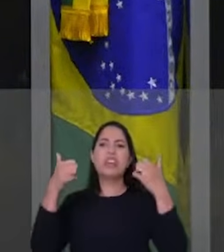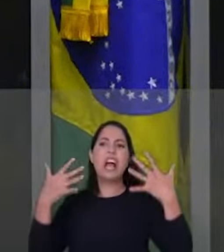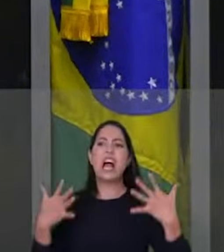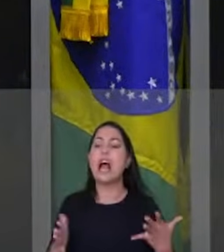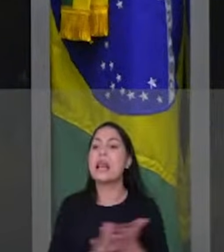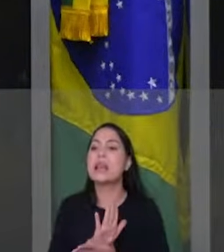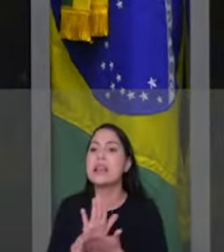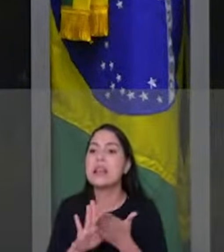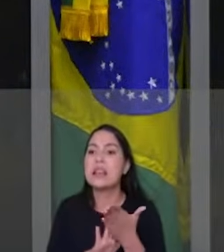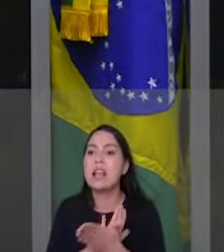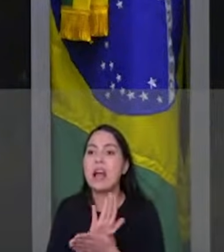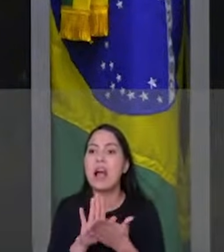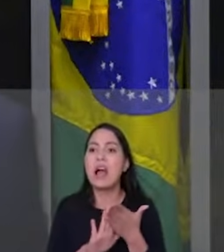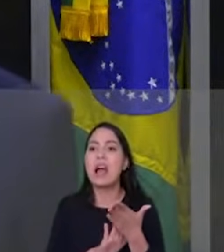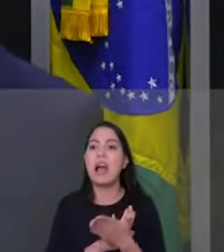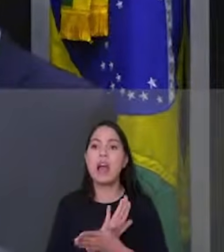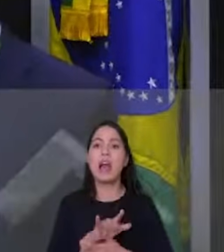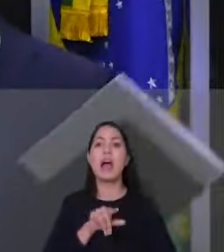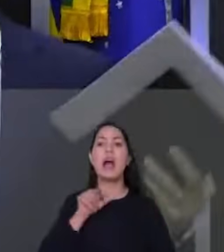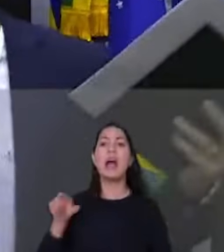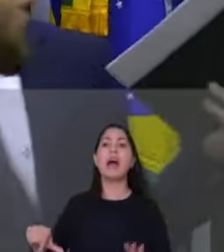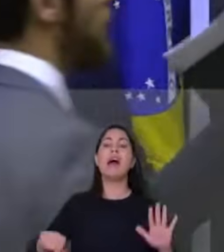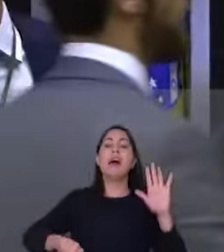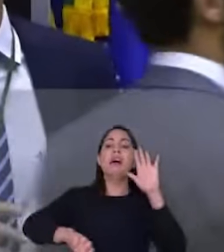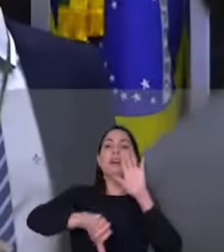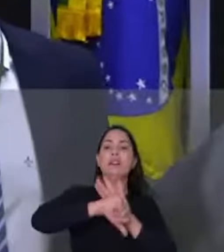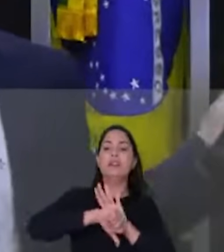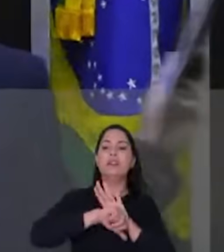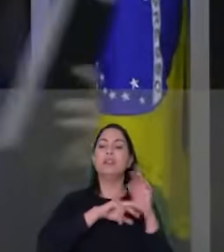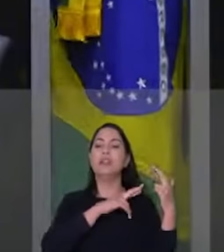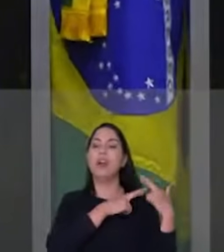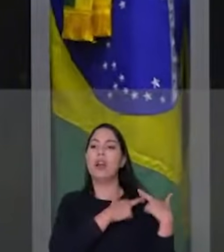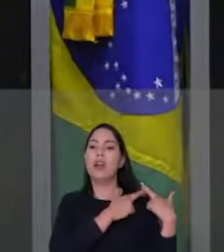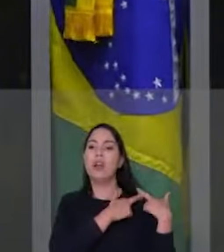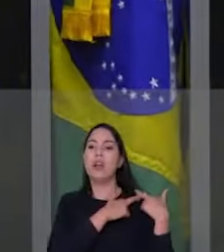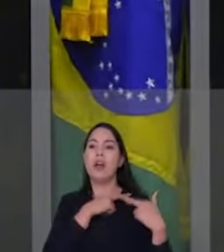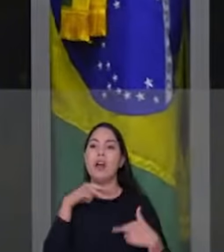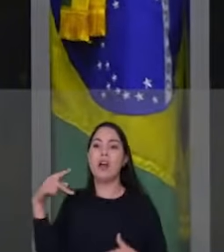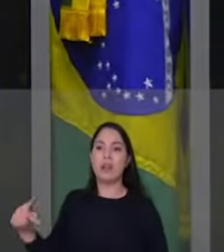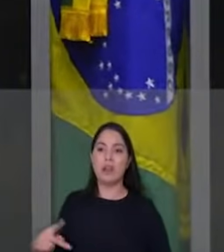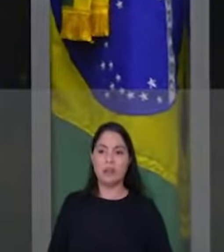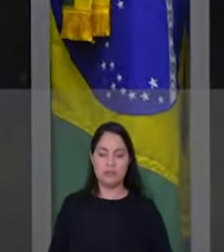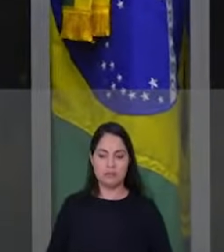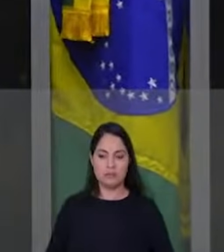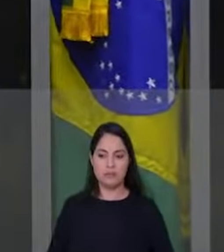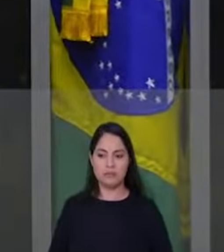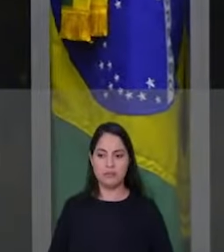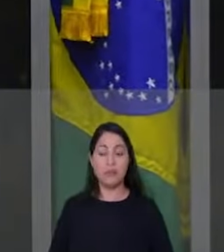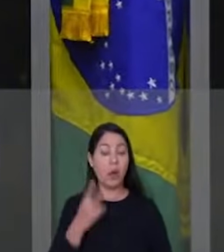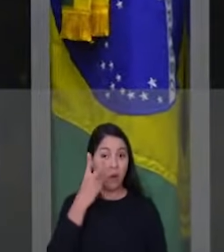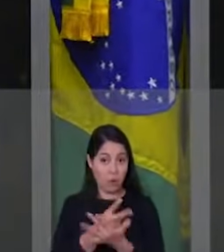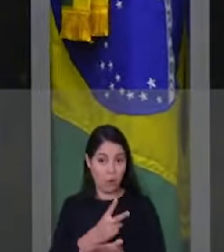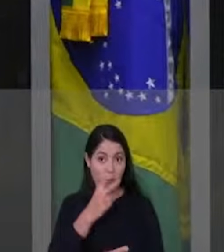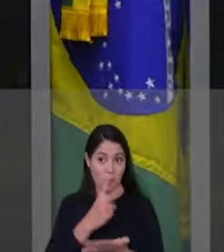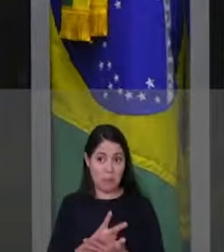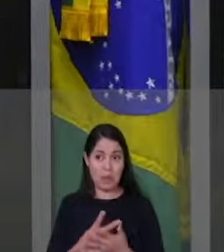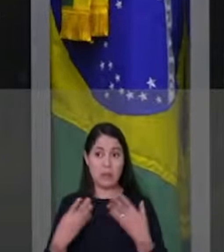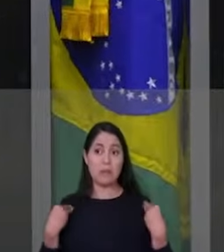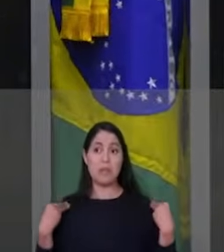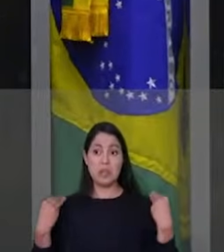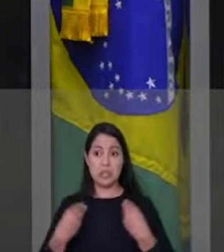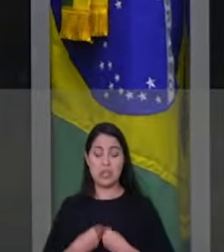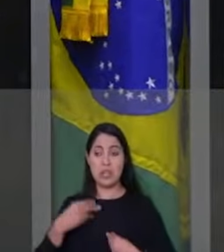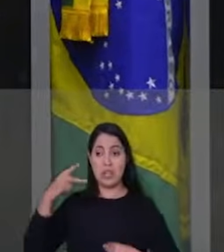sem justificativa alguma, cometendo assim crimes de responsabilidade. O mesmo ministro que dentro do